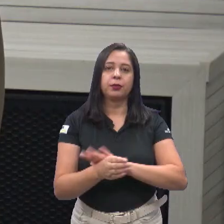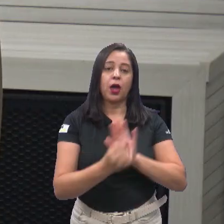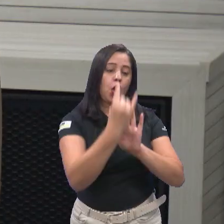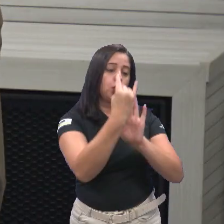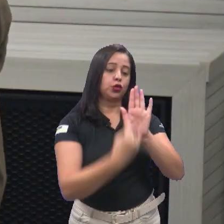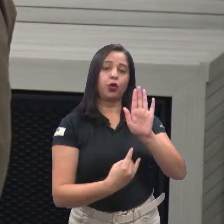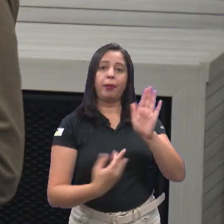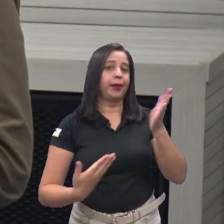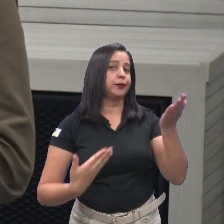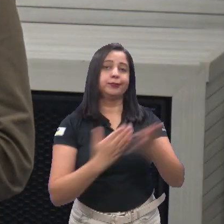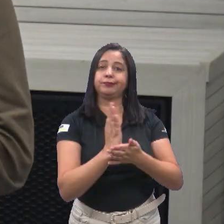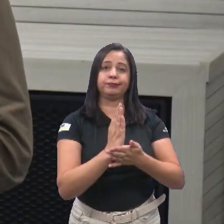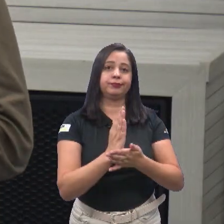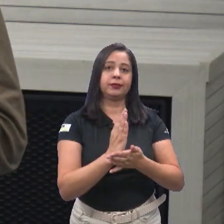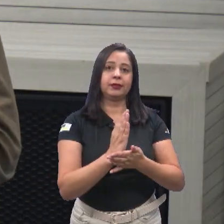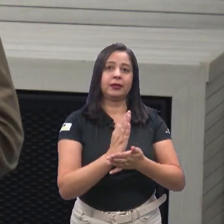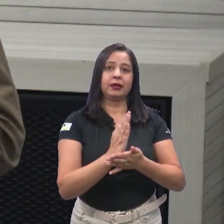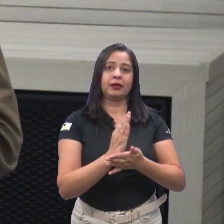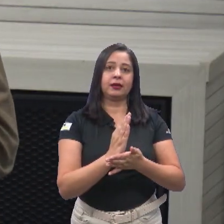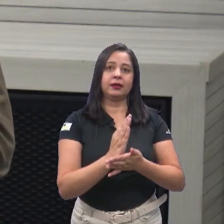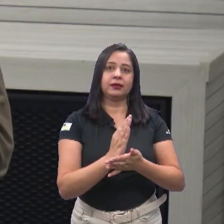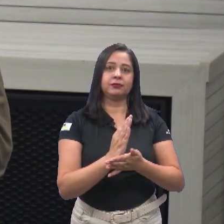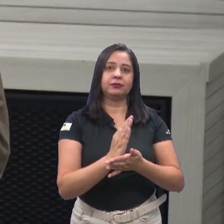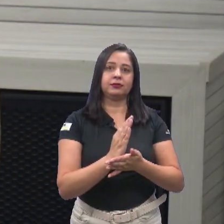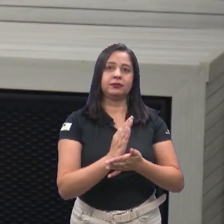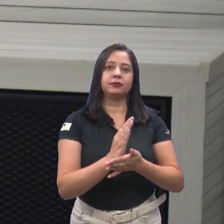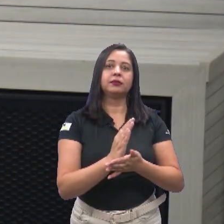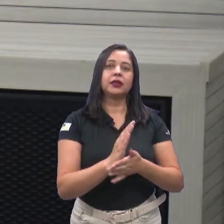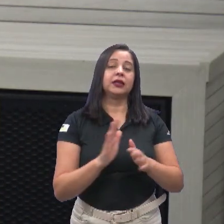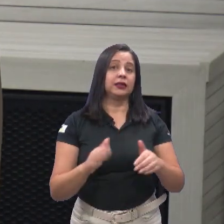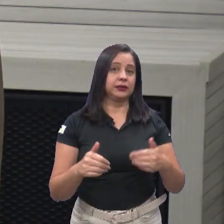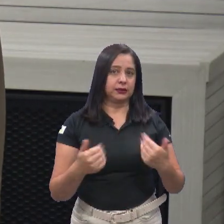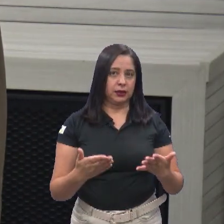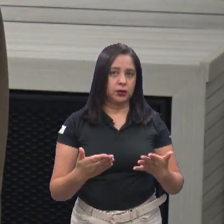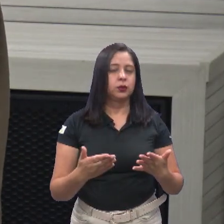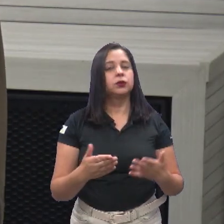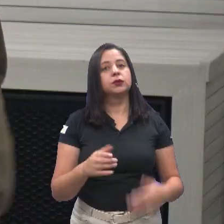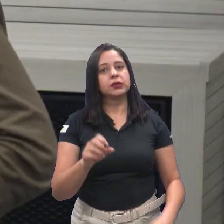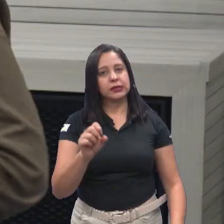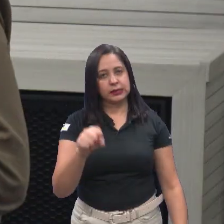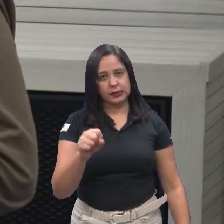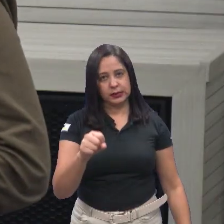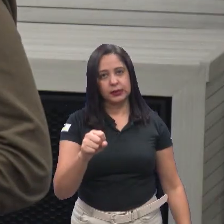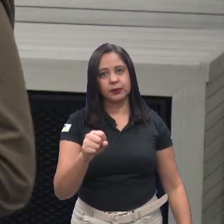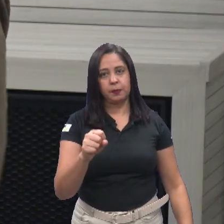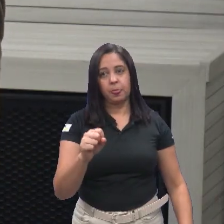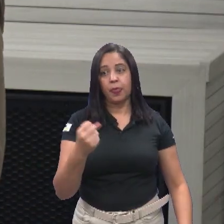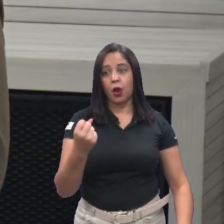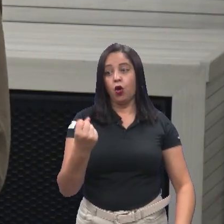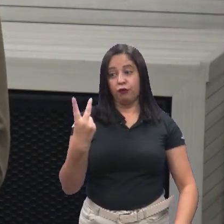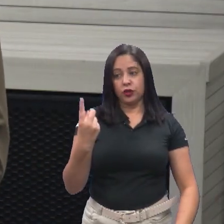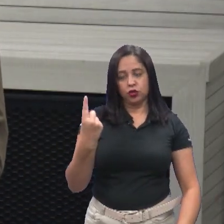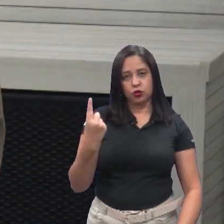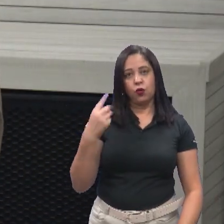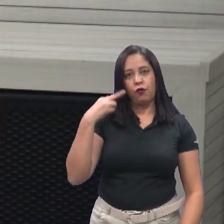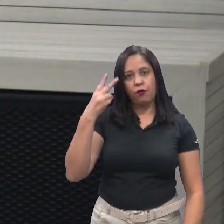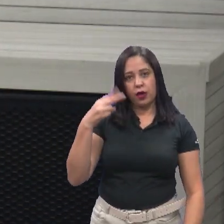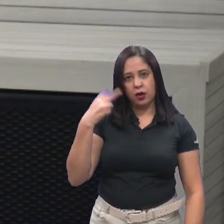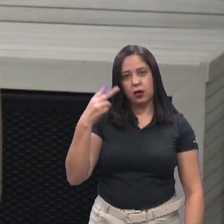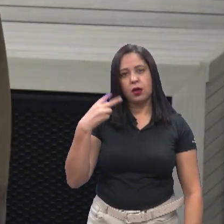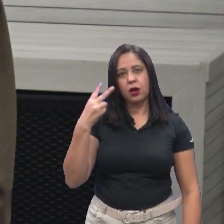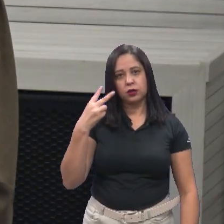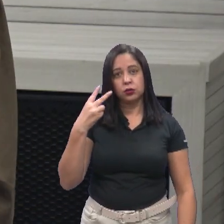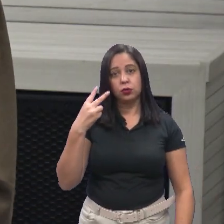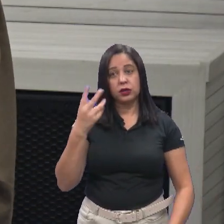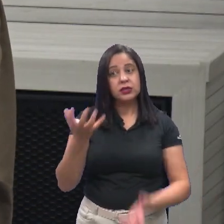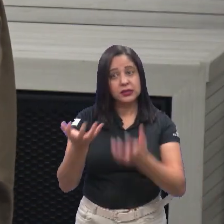documento que deu a entender o contrário. É injusto, afinal, existe esse interesse, acho que de todos os 21 vereadores que esse serviço seja retomado, e isso já